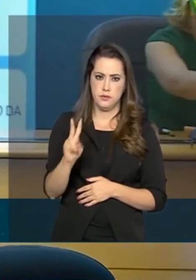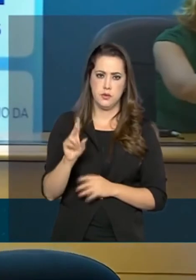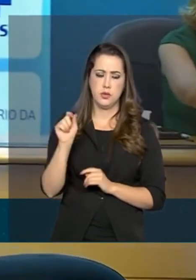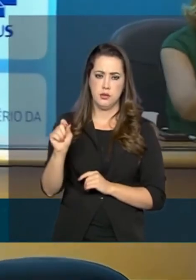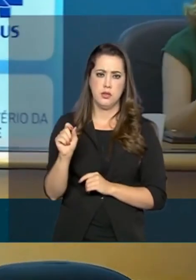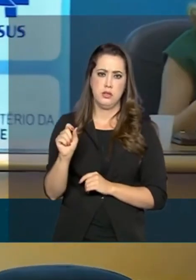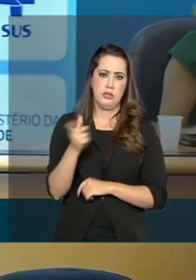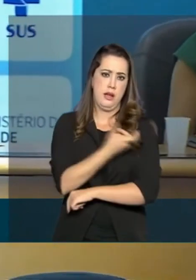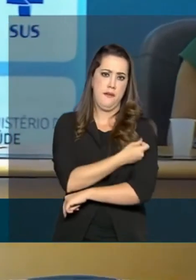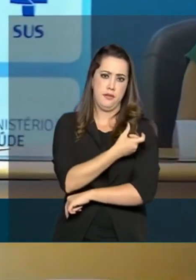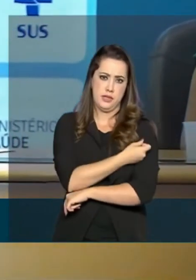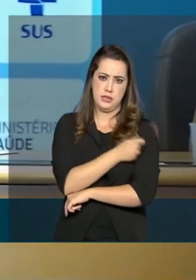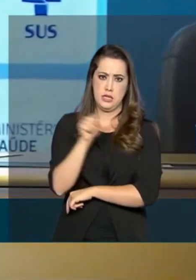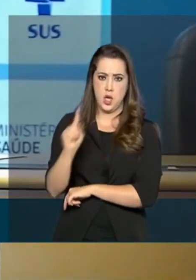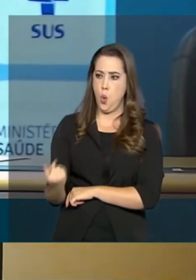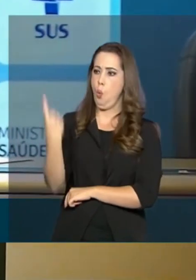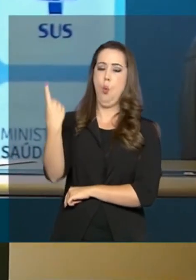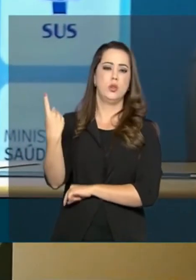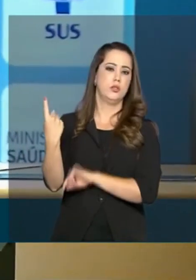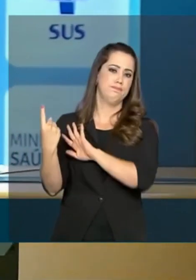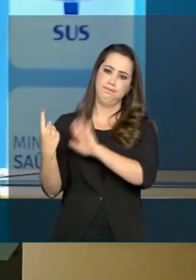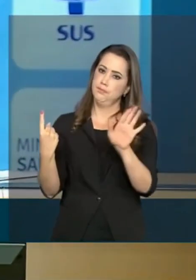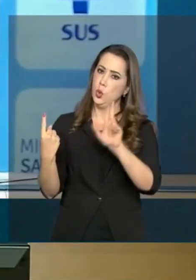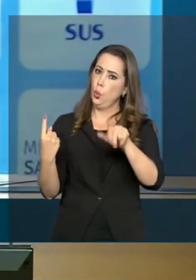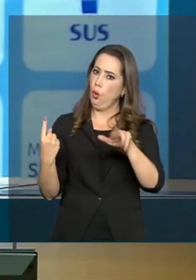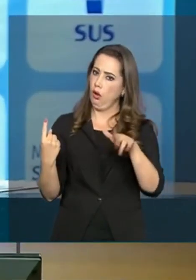AstraZeneca fosse a bala de prata, a única solução.